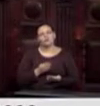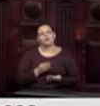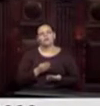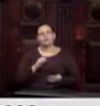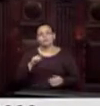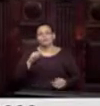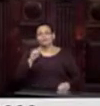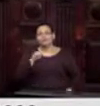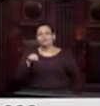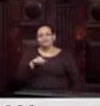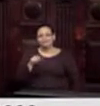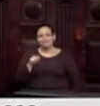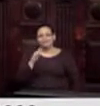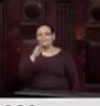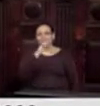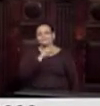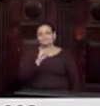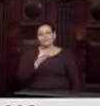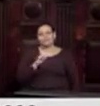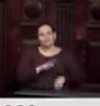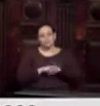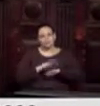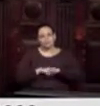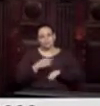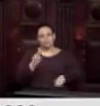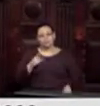ficando evidente o propósito.